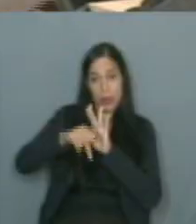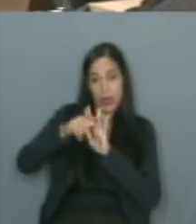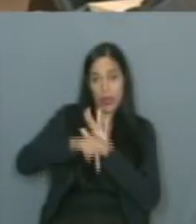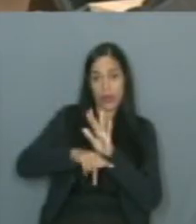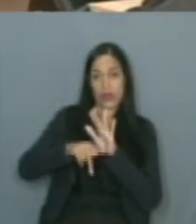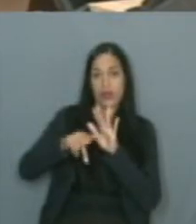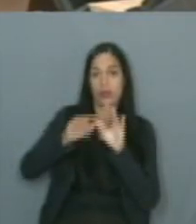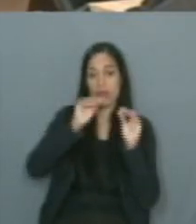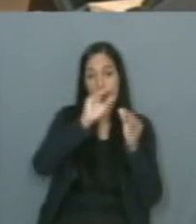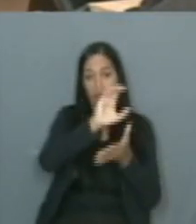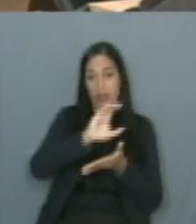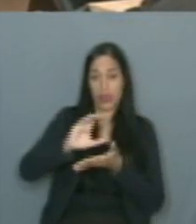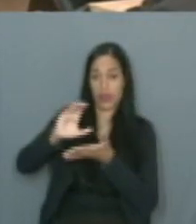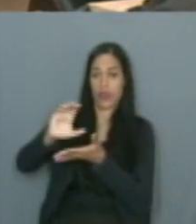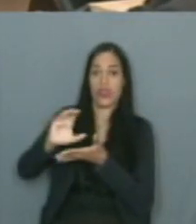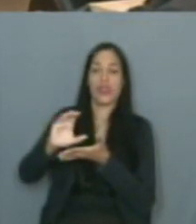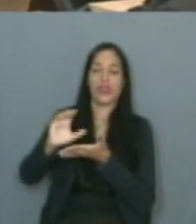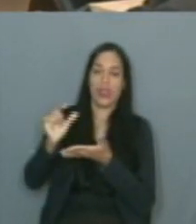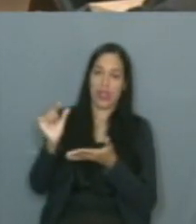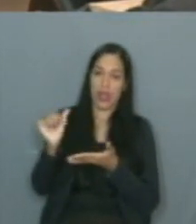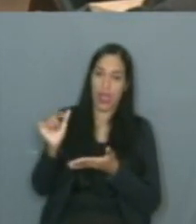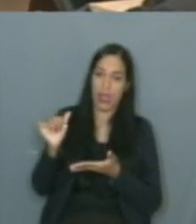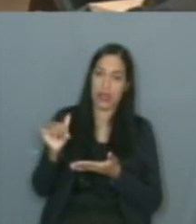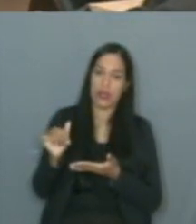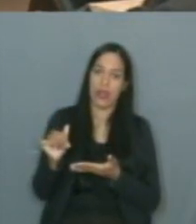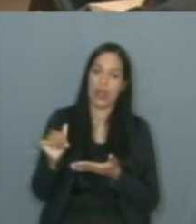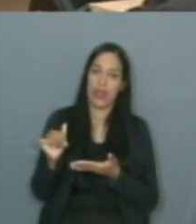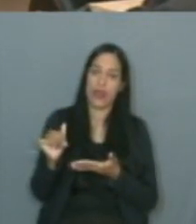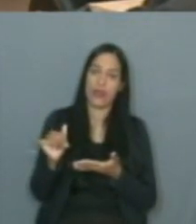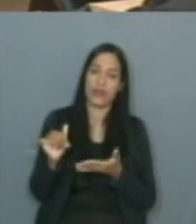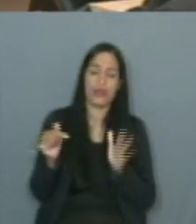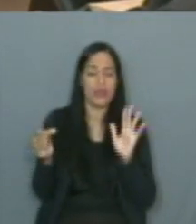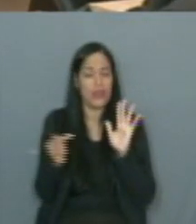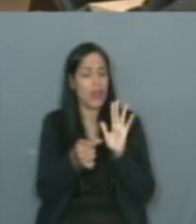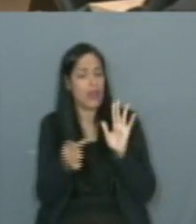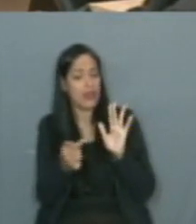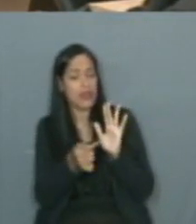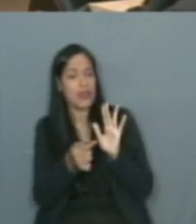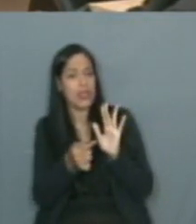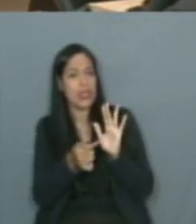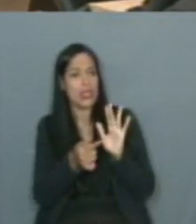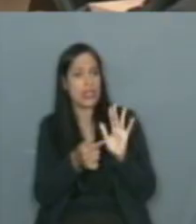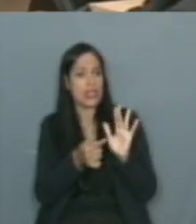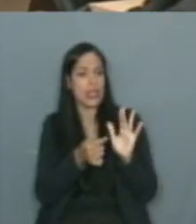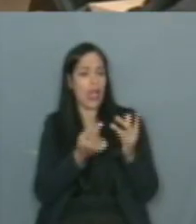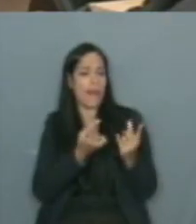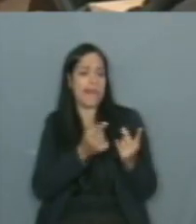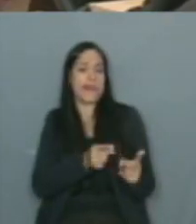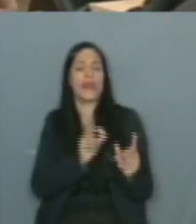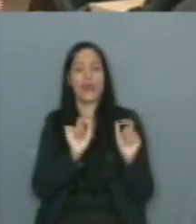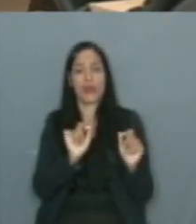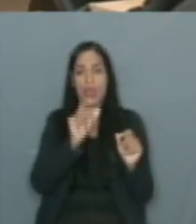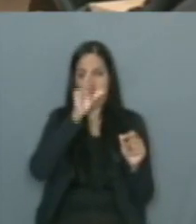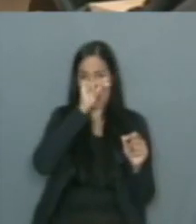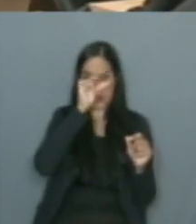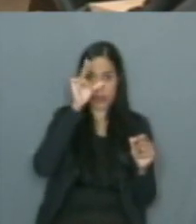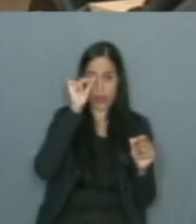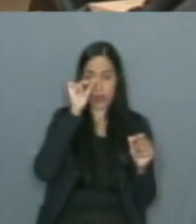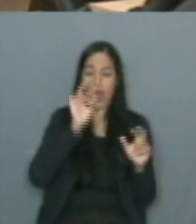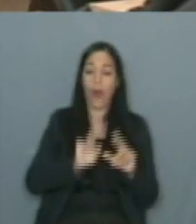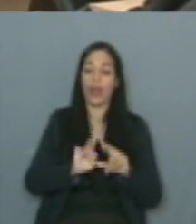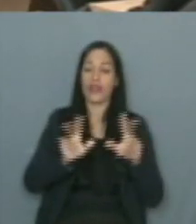de transferência de renda. O que é que fere aqui o Poder Executivo? Que diferença tem dessa